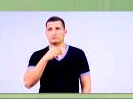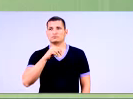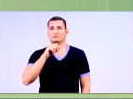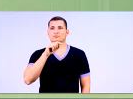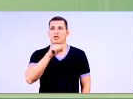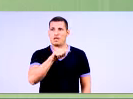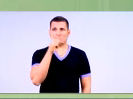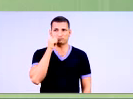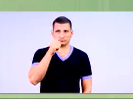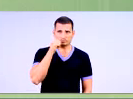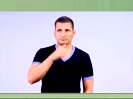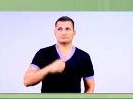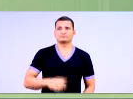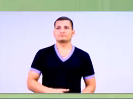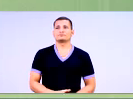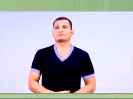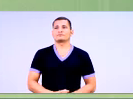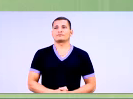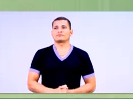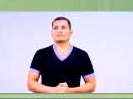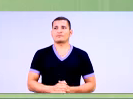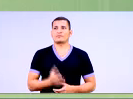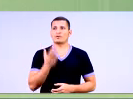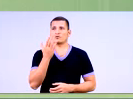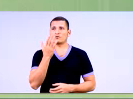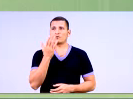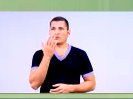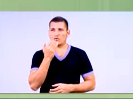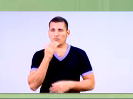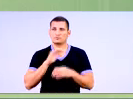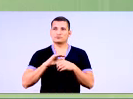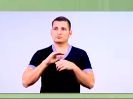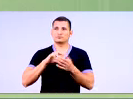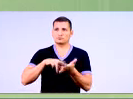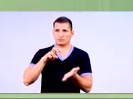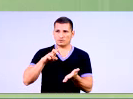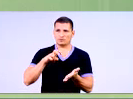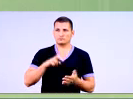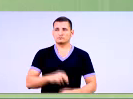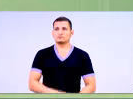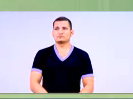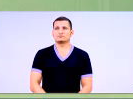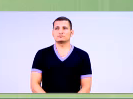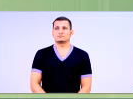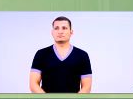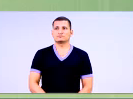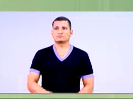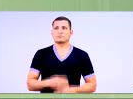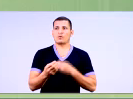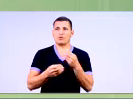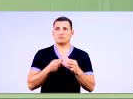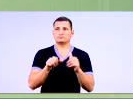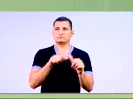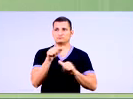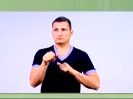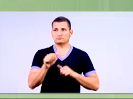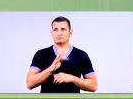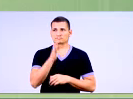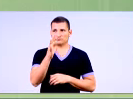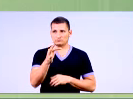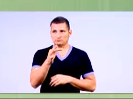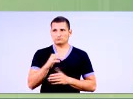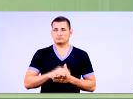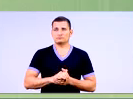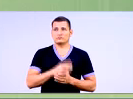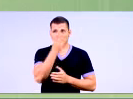de manhã. Esse S é o S do presente da terceira pessoa que nós já estudamos. Para ficar no futuro, sujeito, it,